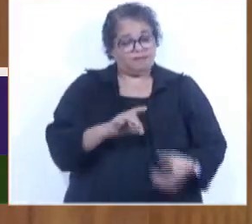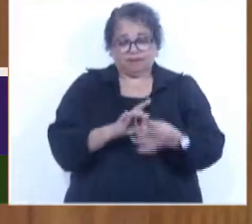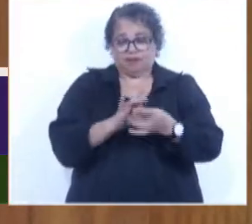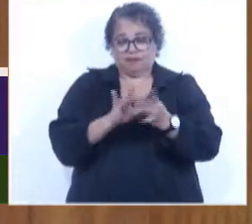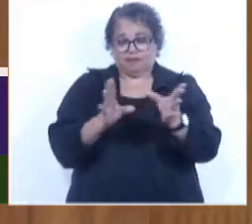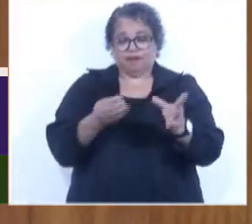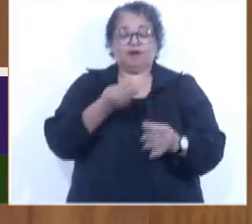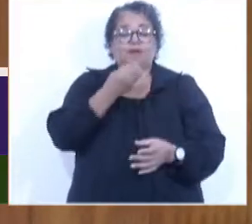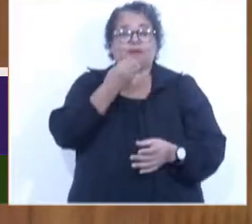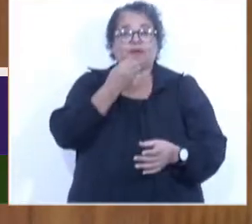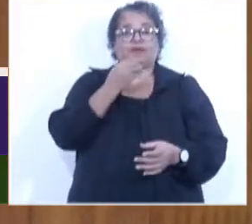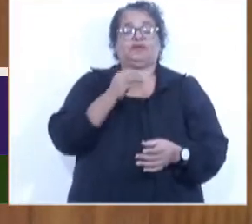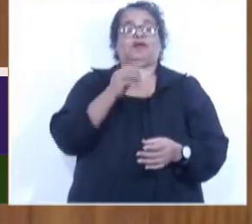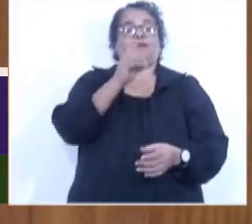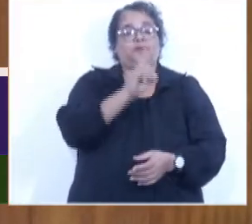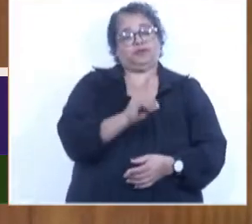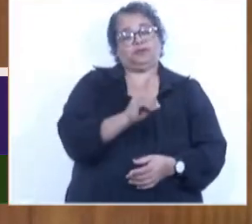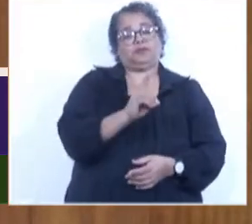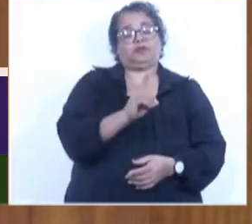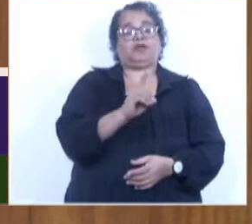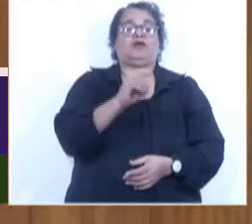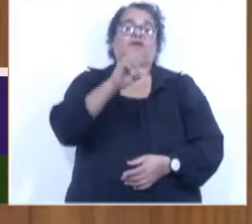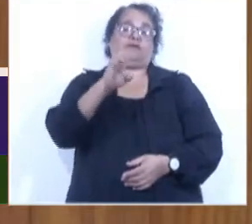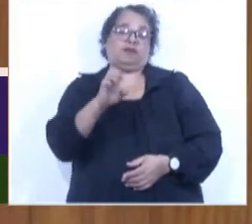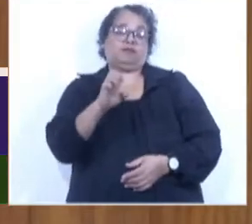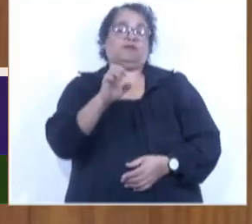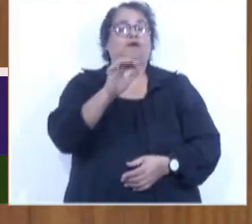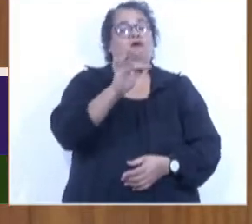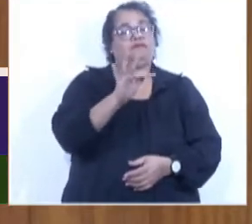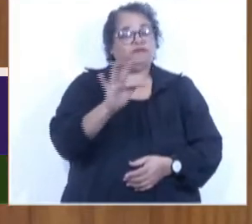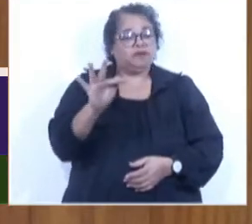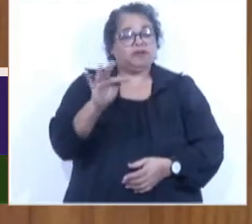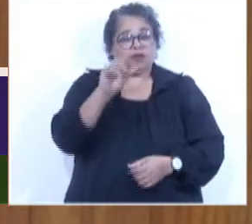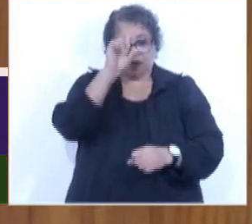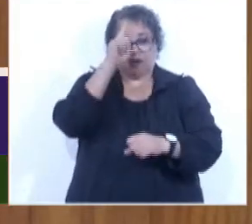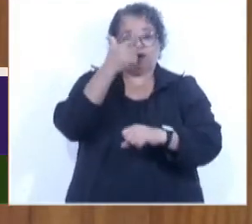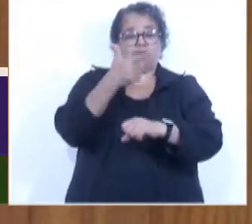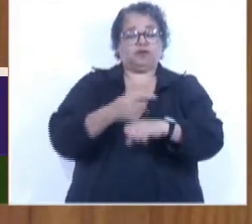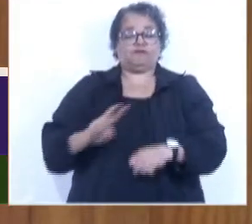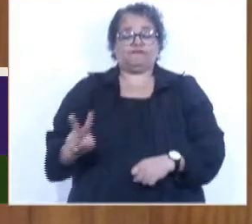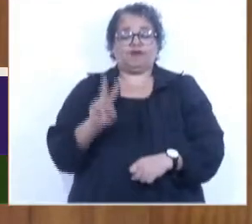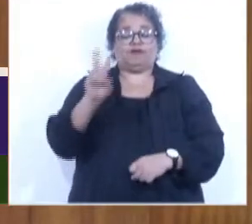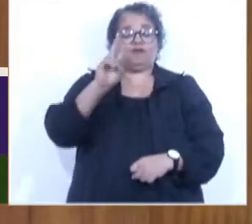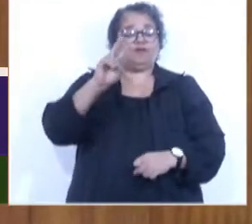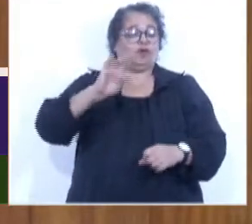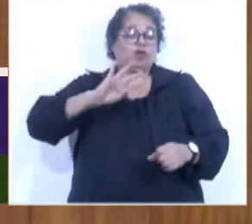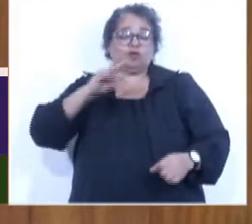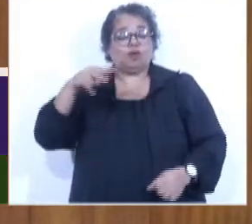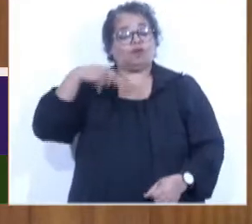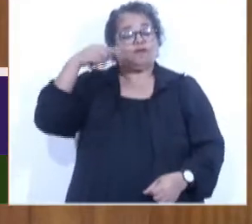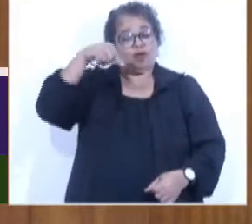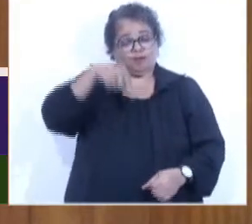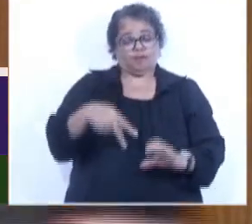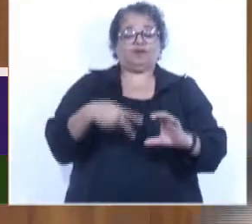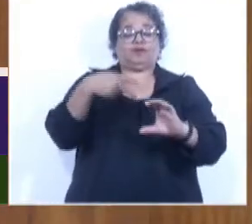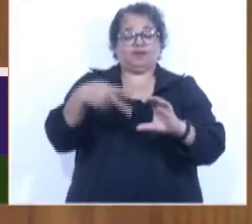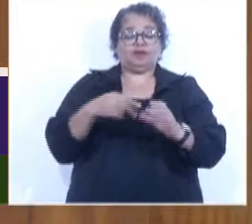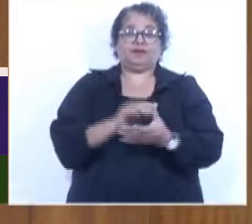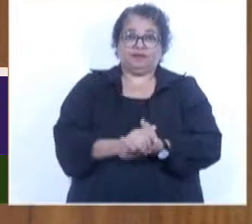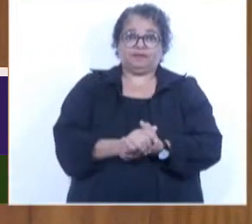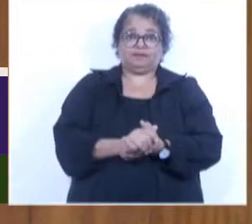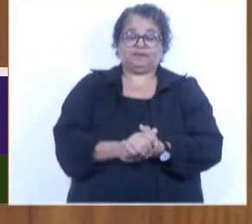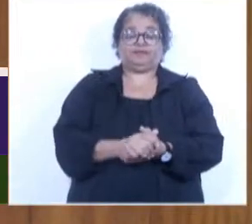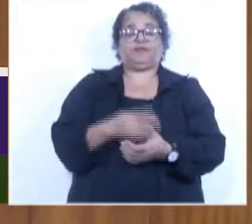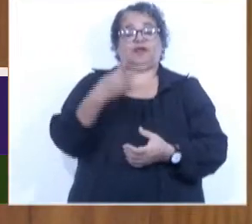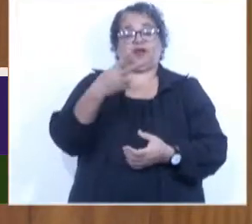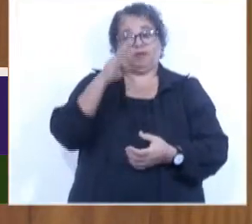para os nossos deputados para as lideranças valorizou os vereadores dessa casa as duas principais comandos